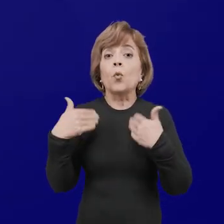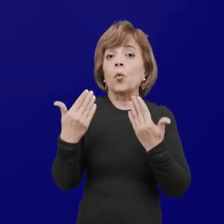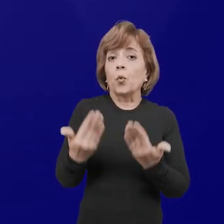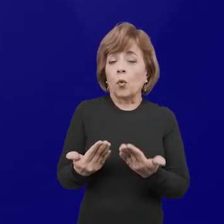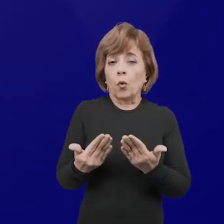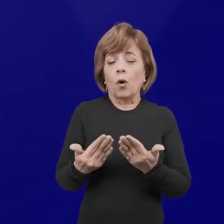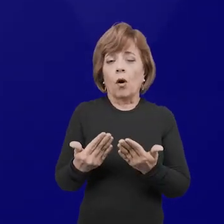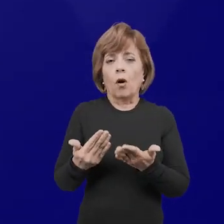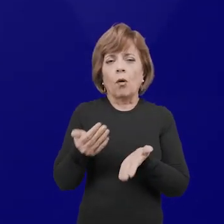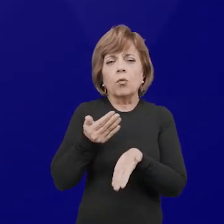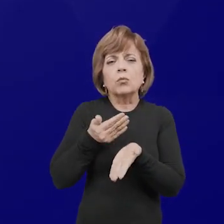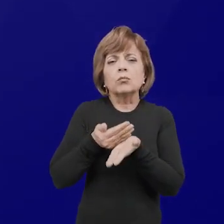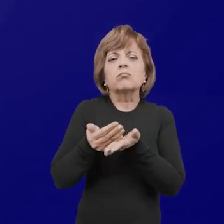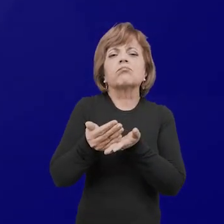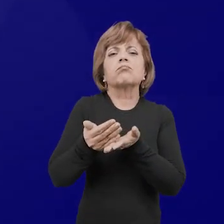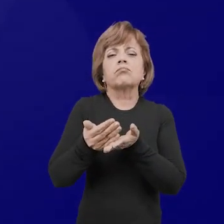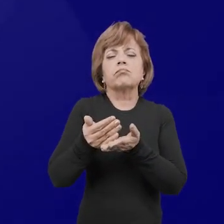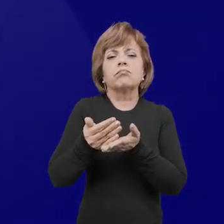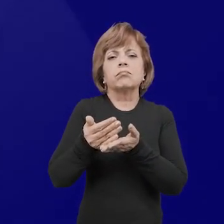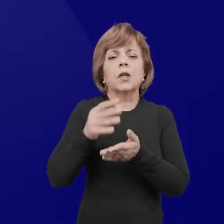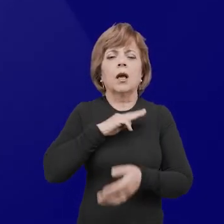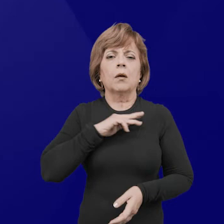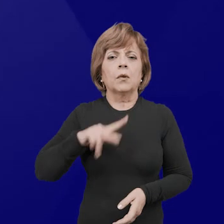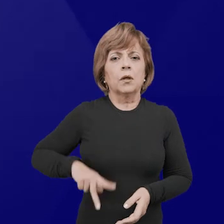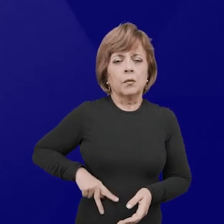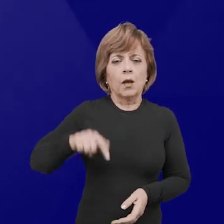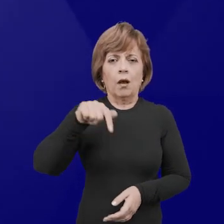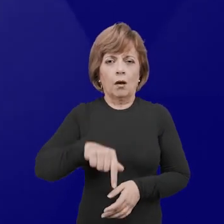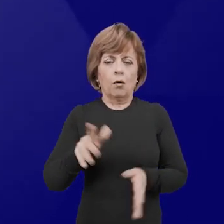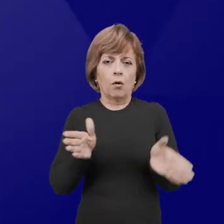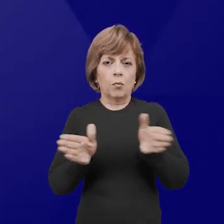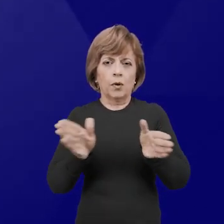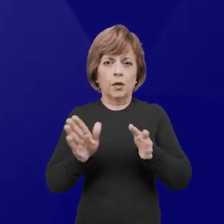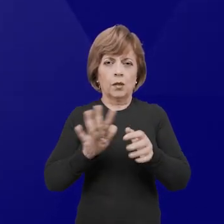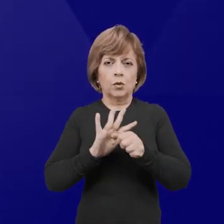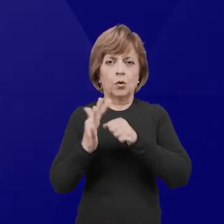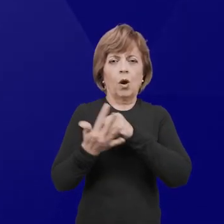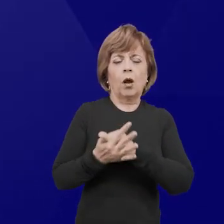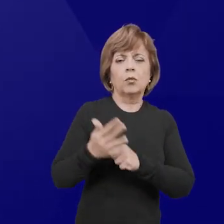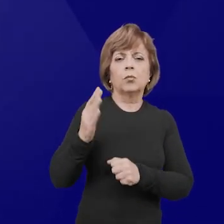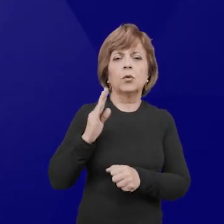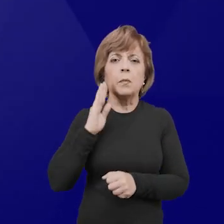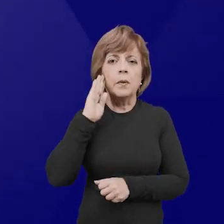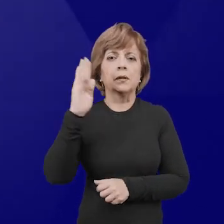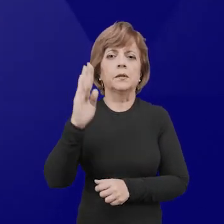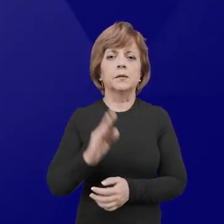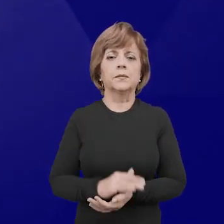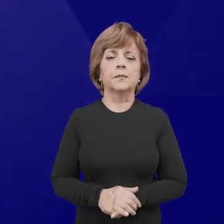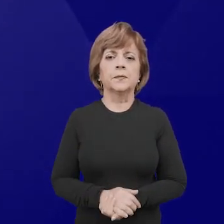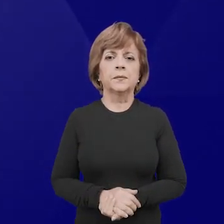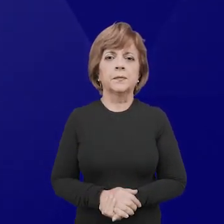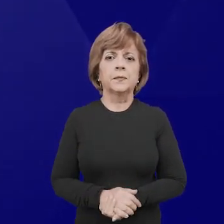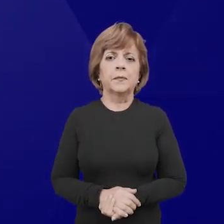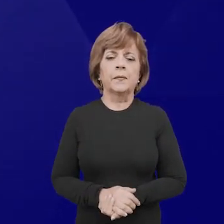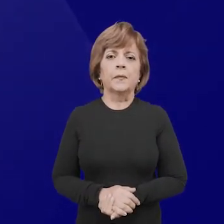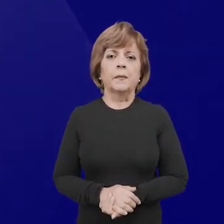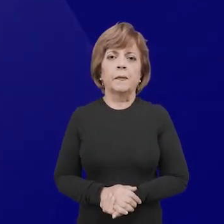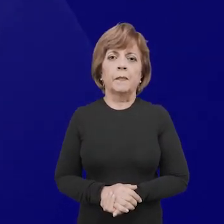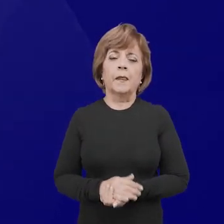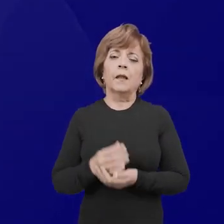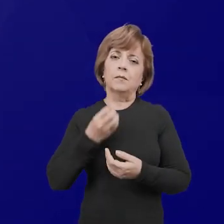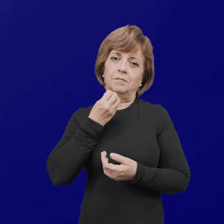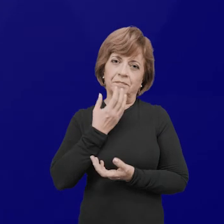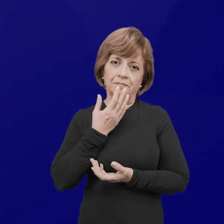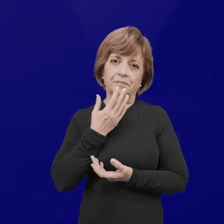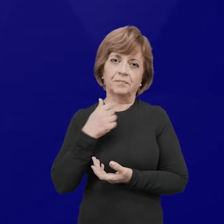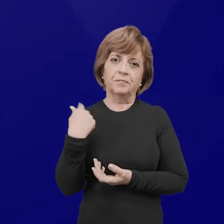do SEMP-MPRJ nesse período de quarentena valem ser destacadas? Bom, a gente